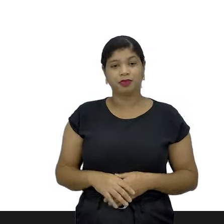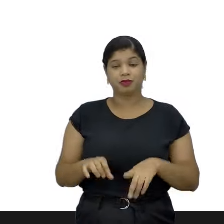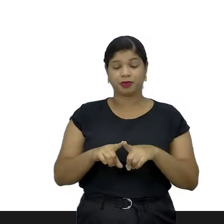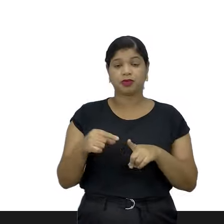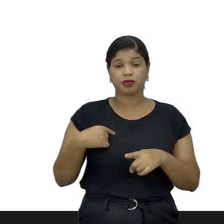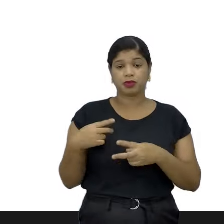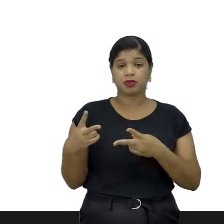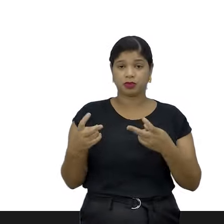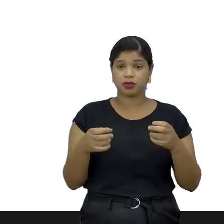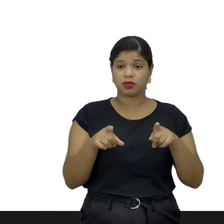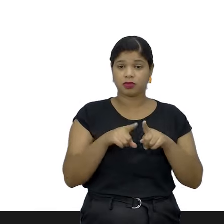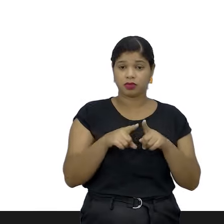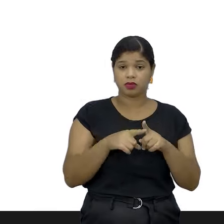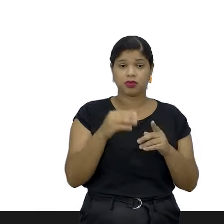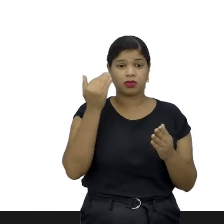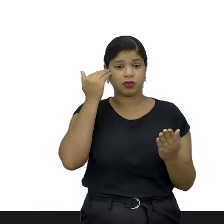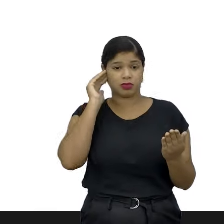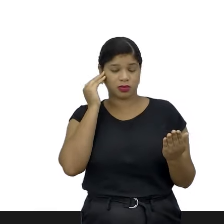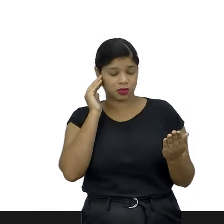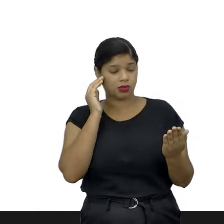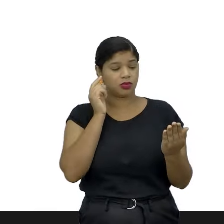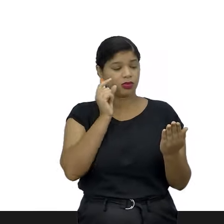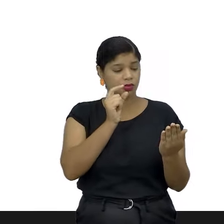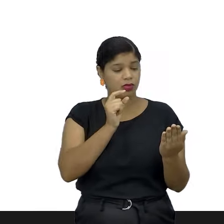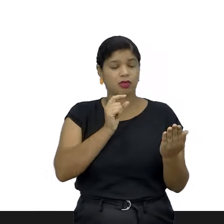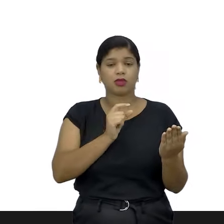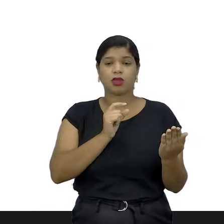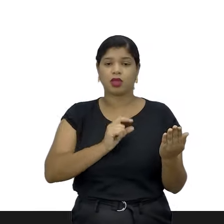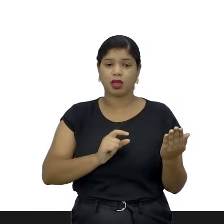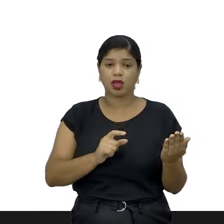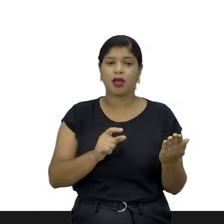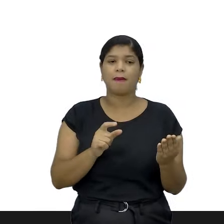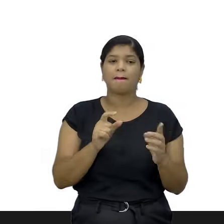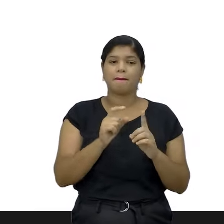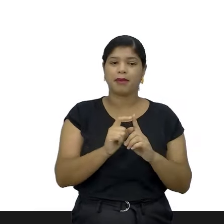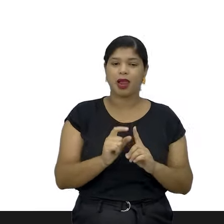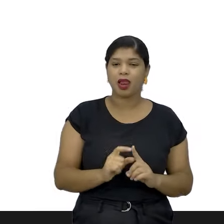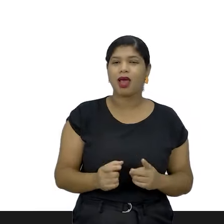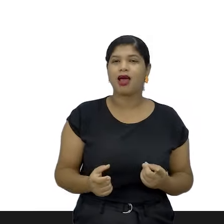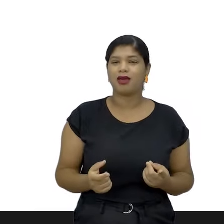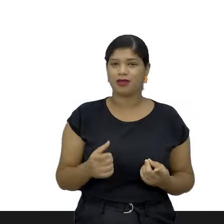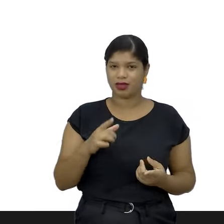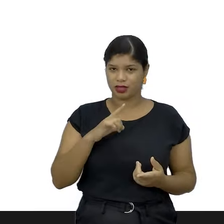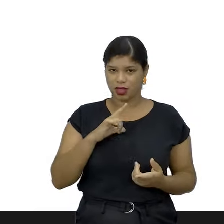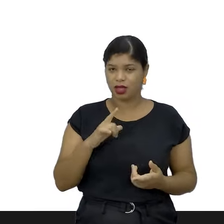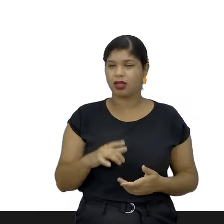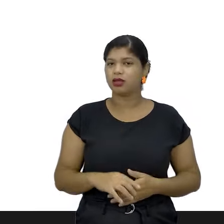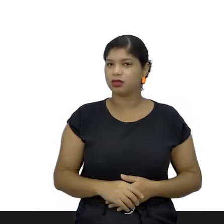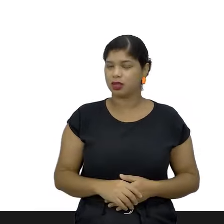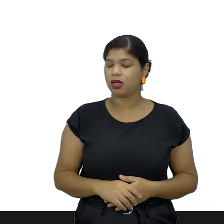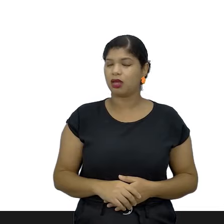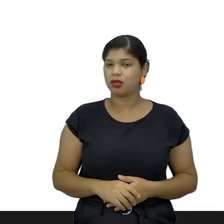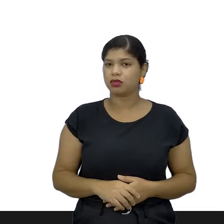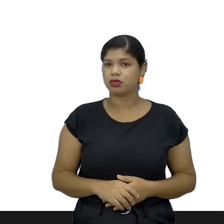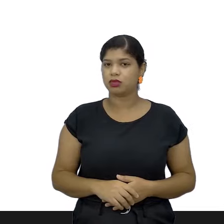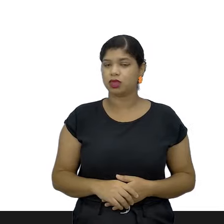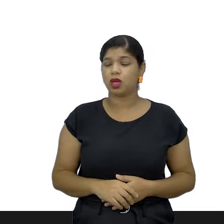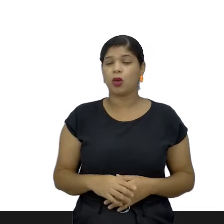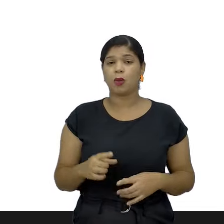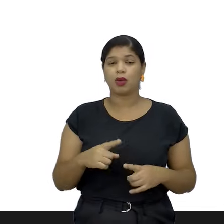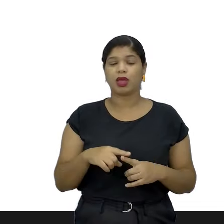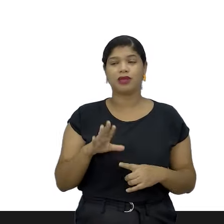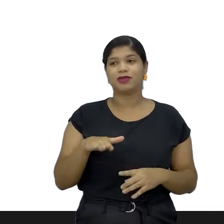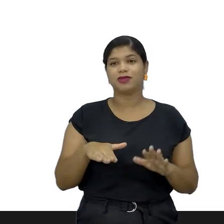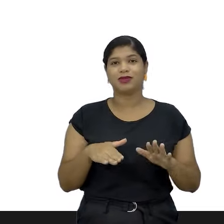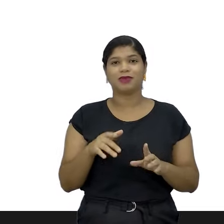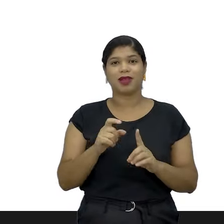né, estará presente em qualquer atividade que os estudantes tenham que escrever palavras inéditas, né,